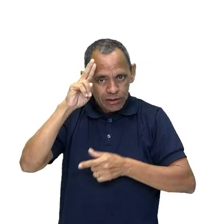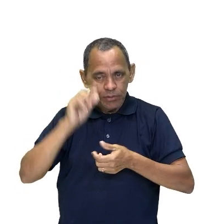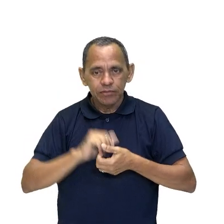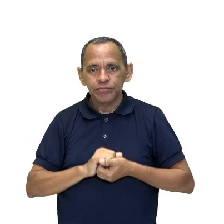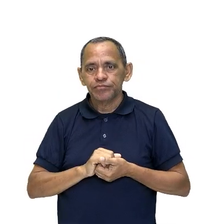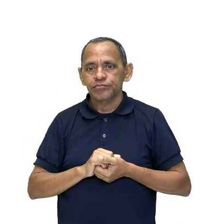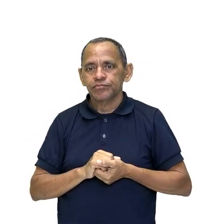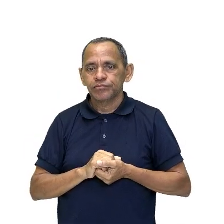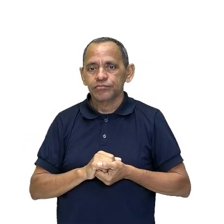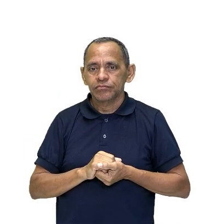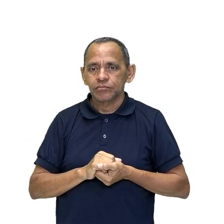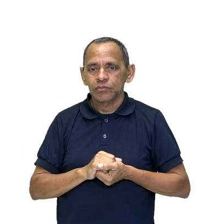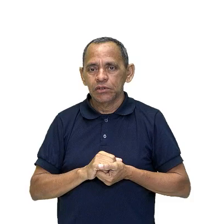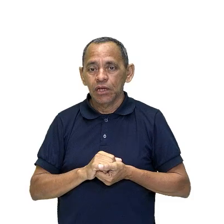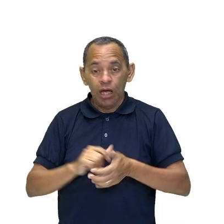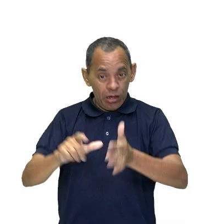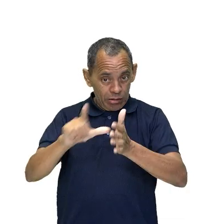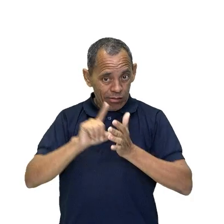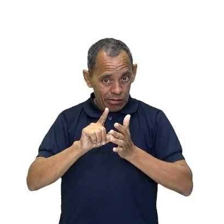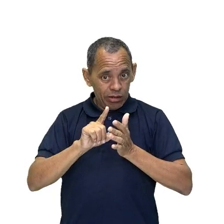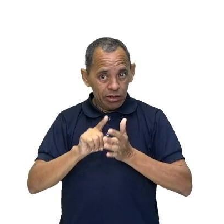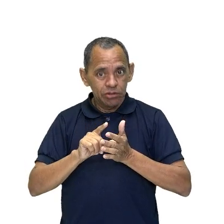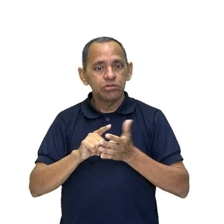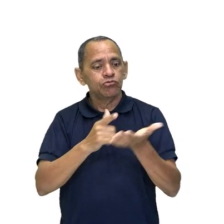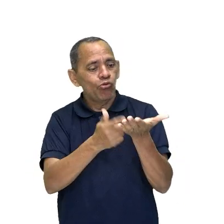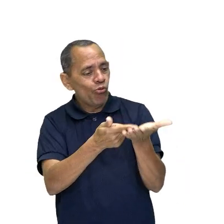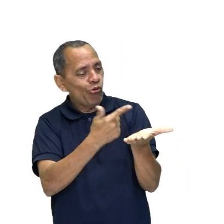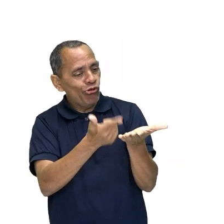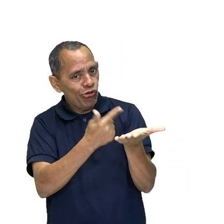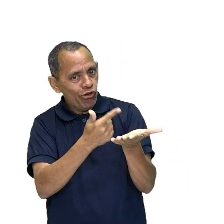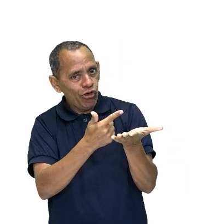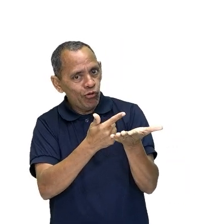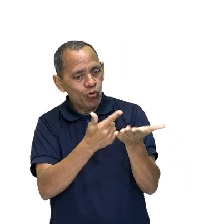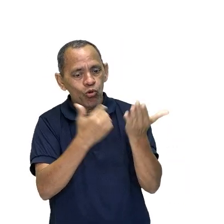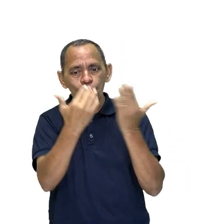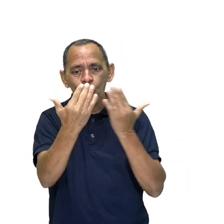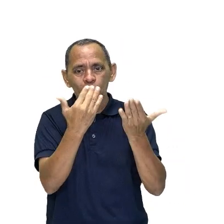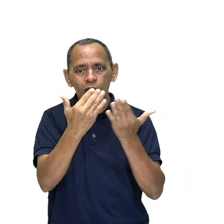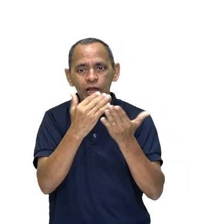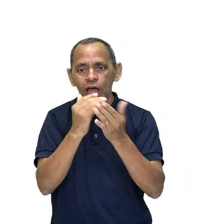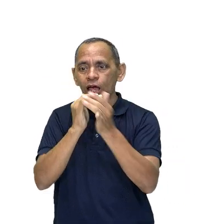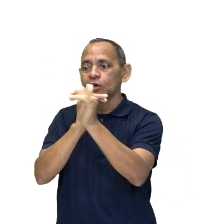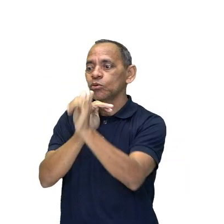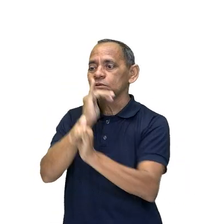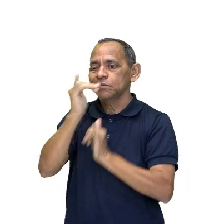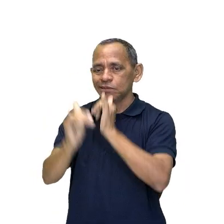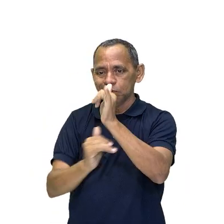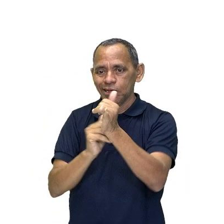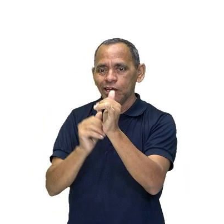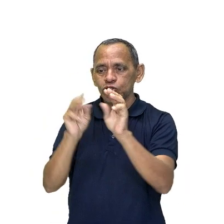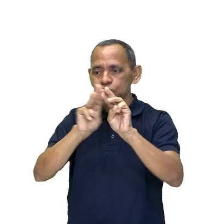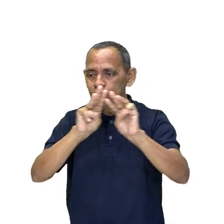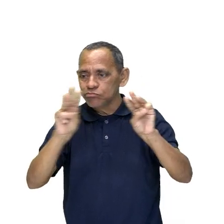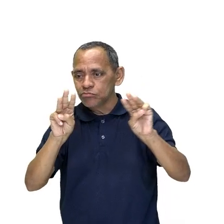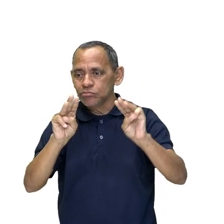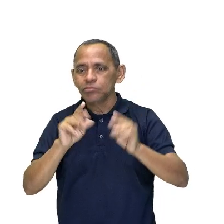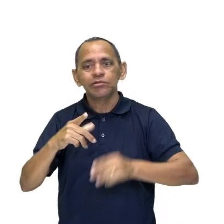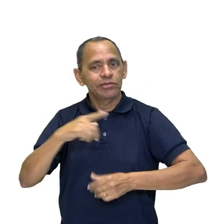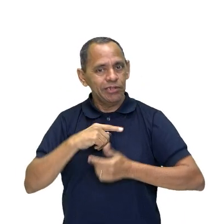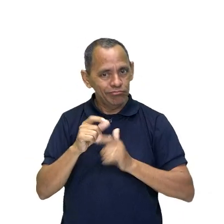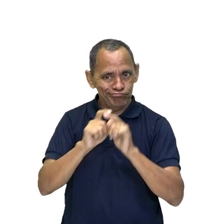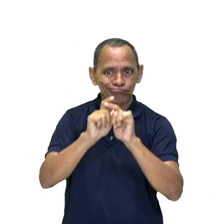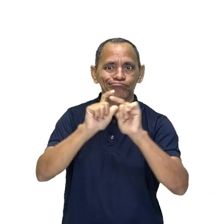livros tradicionais e os websites interativos. Veja que há uma grande